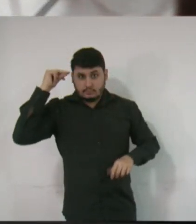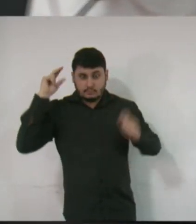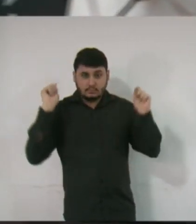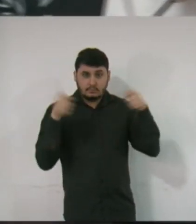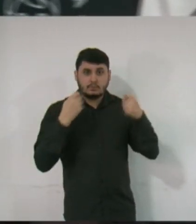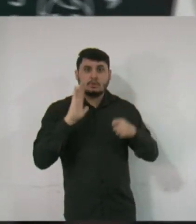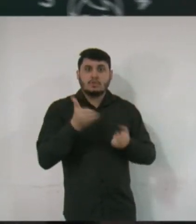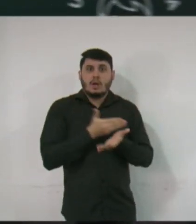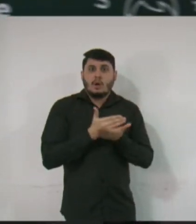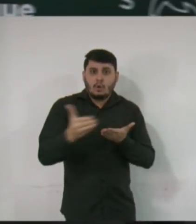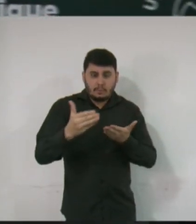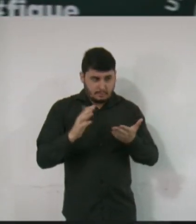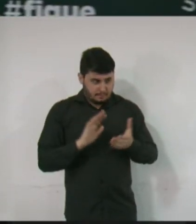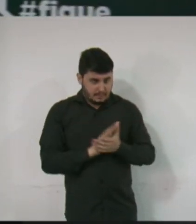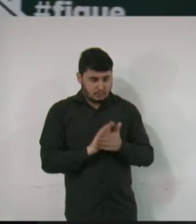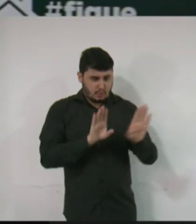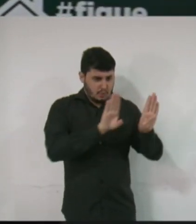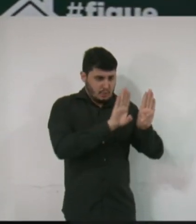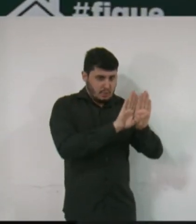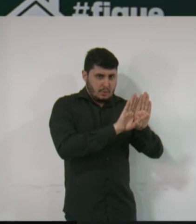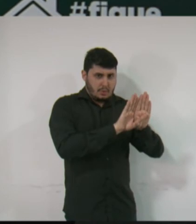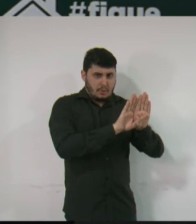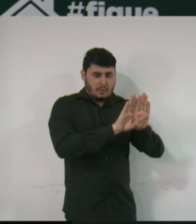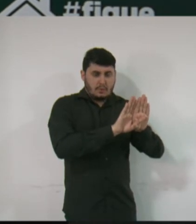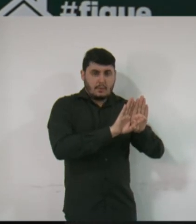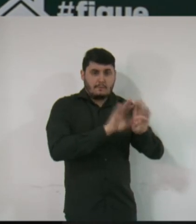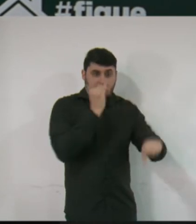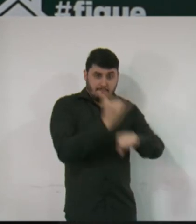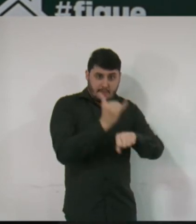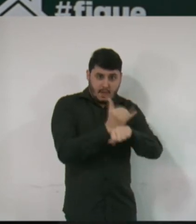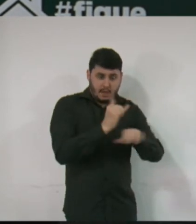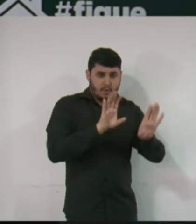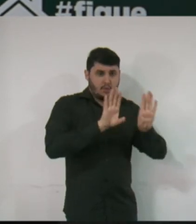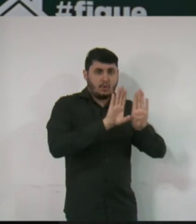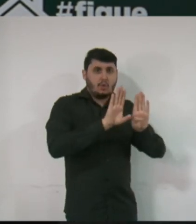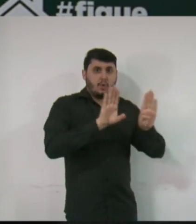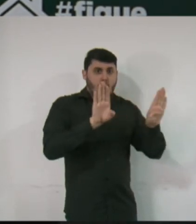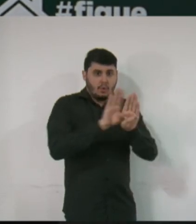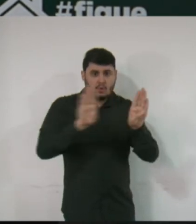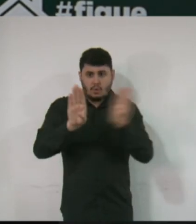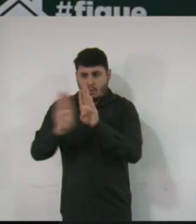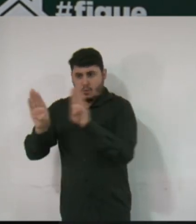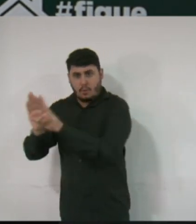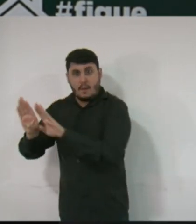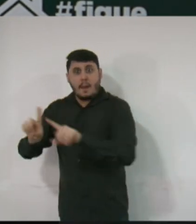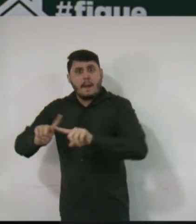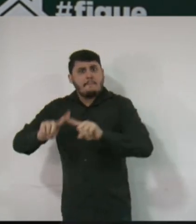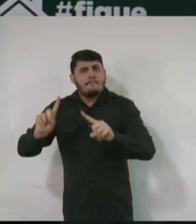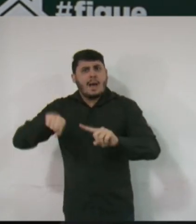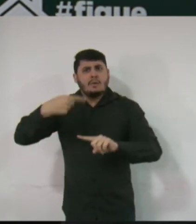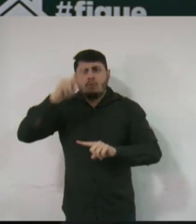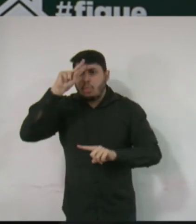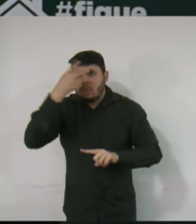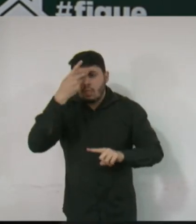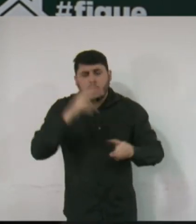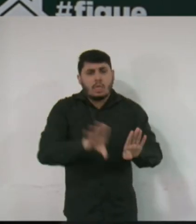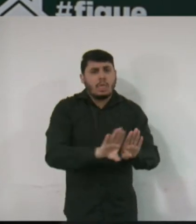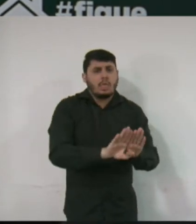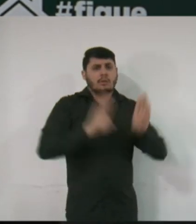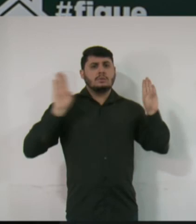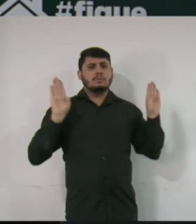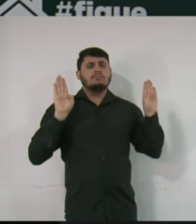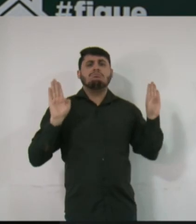fazendo o isolamento do Parque 18 de Maio com tapumes, mas antes de concluir fez a retirada. Qual o motivo da mudança?